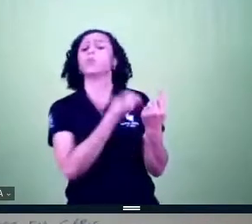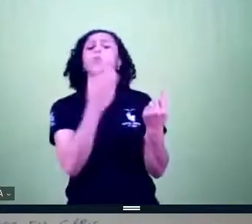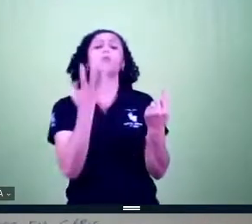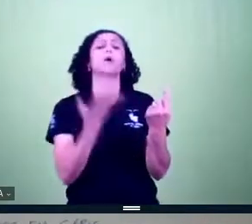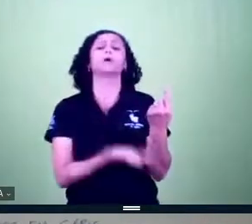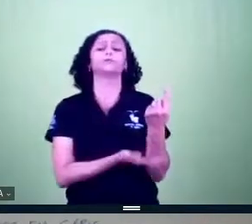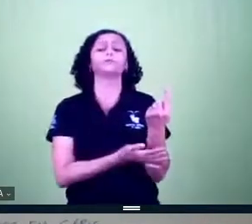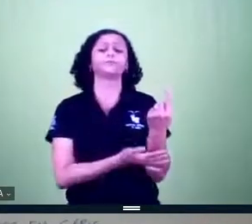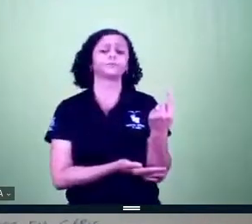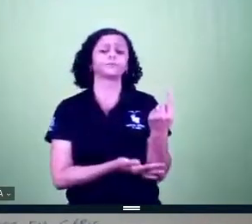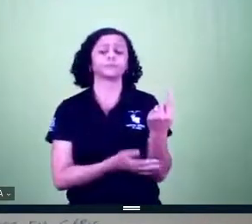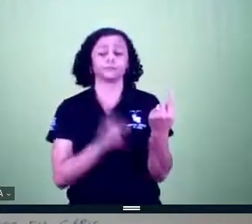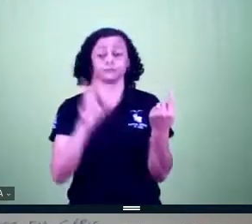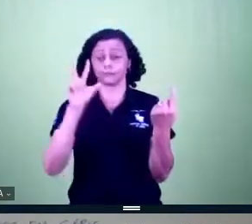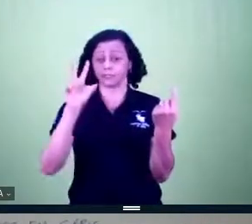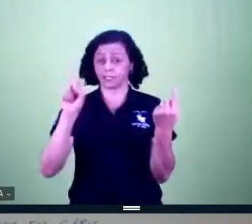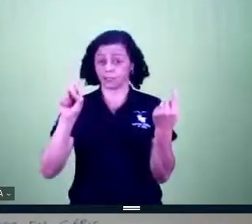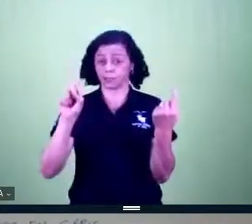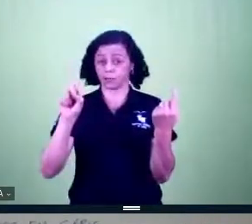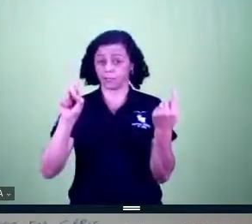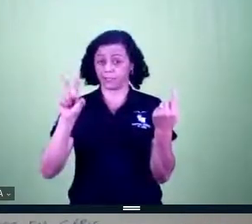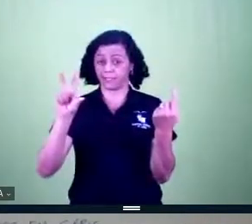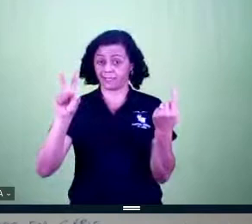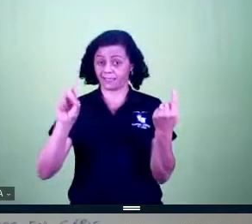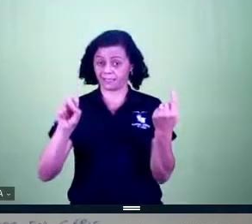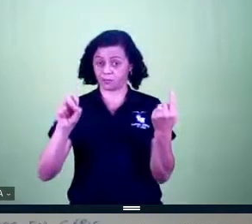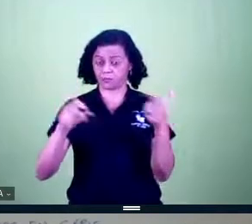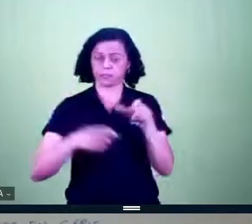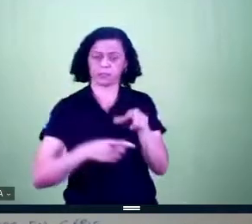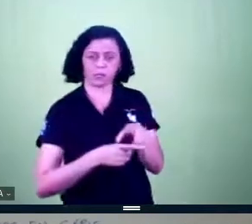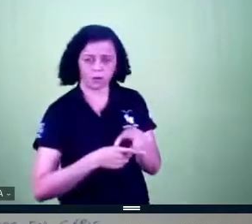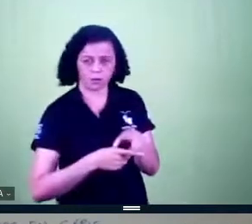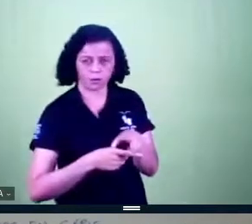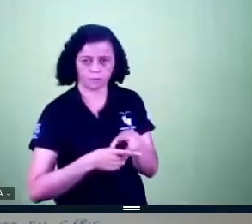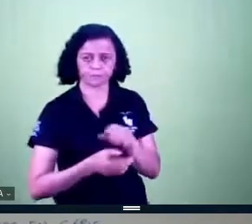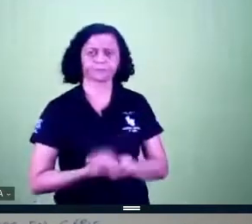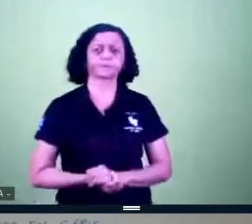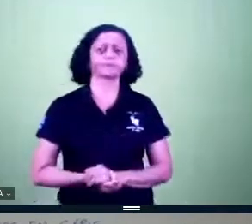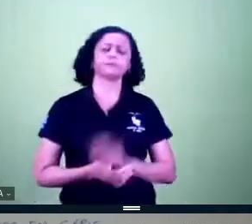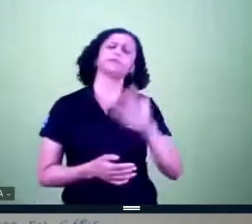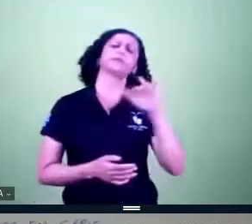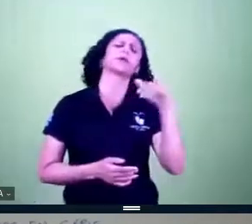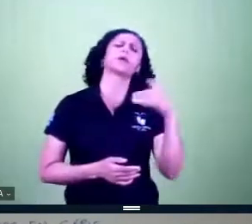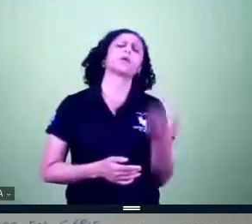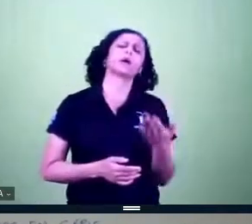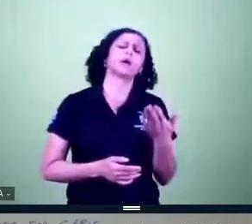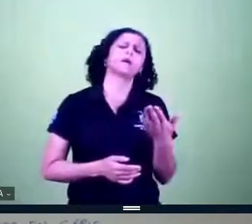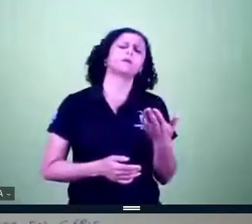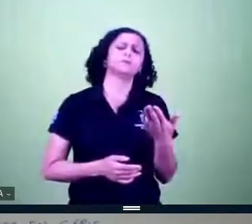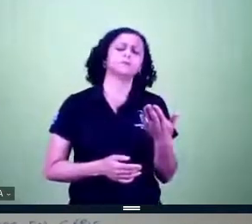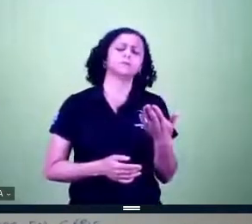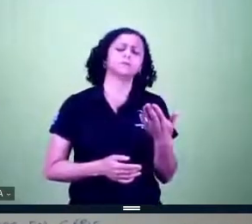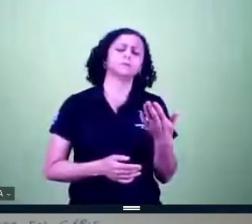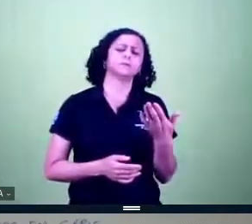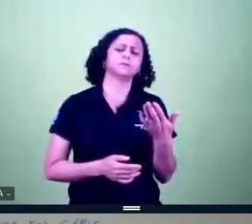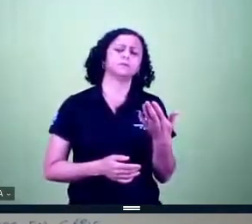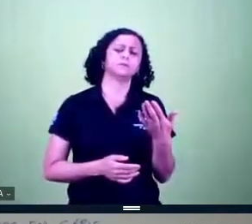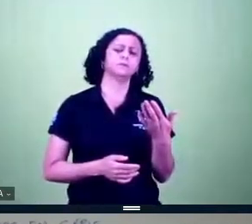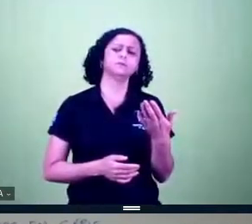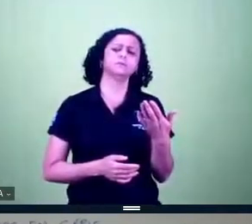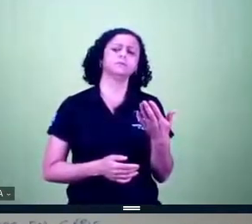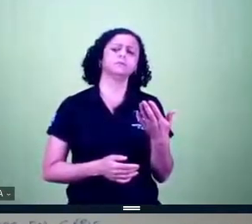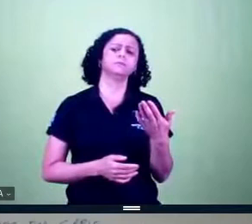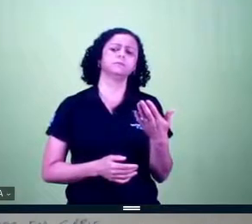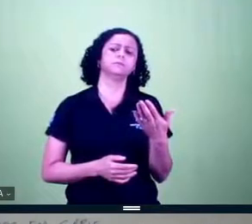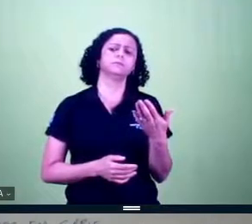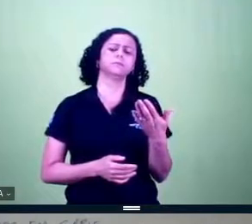vale 50 ohms. Vou colocar em cima do R1. Quanto que vale a minha corrente que eu calculei aqui, ó? A corrente